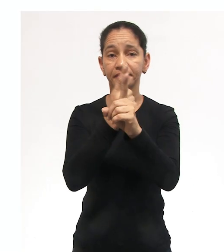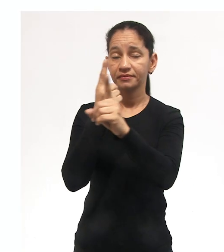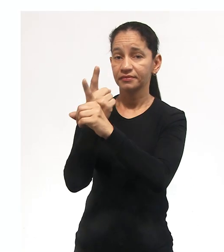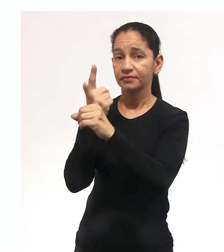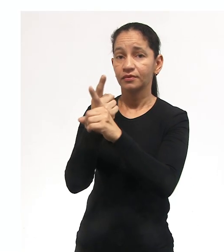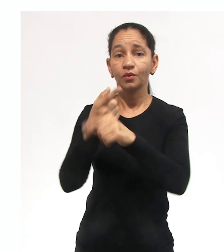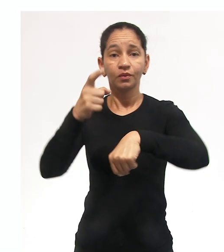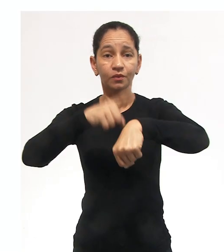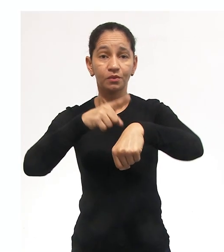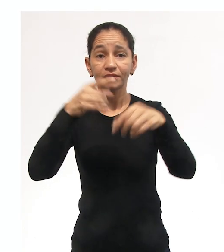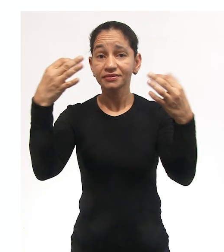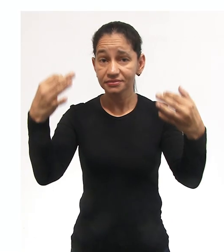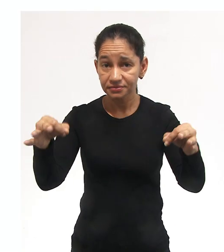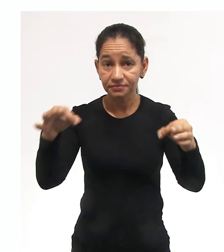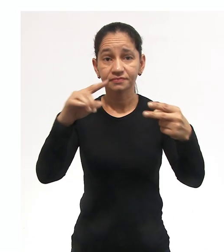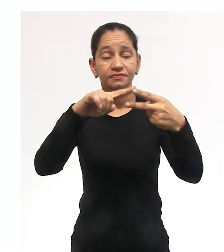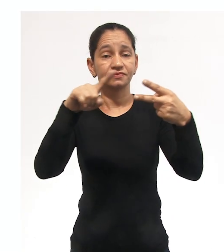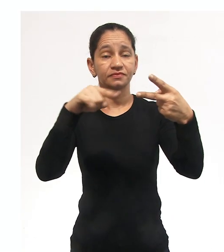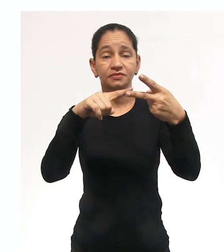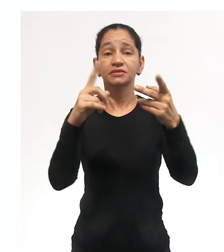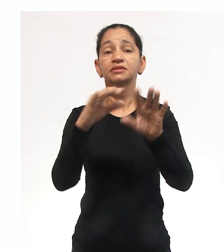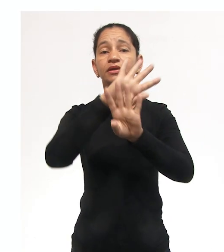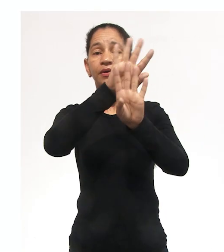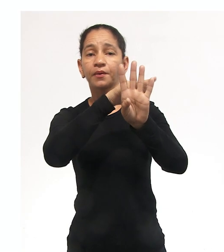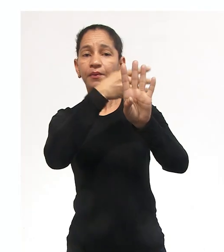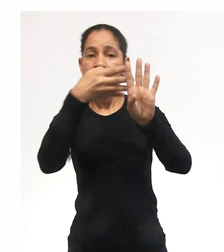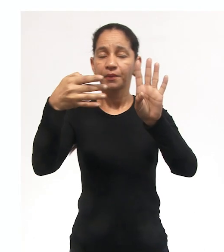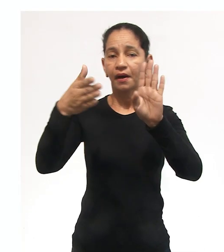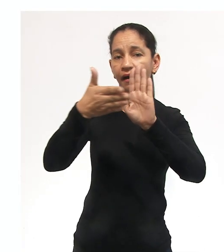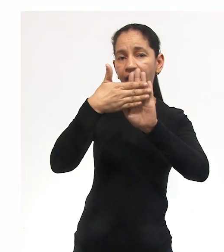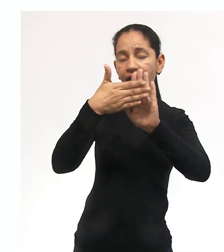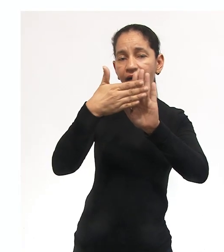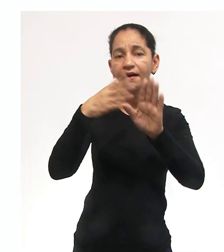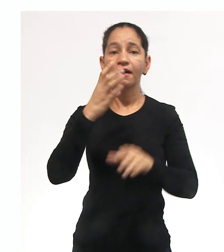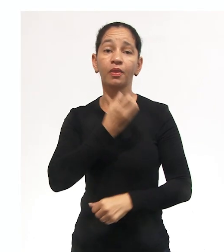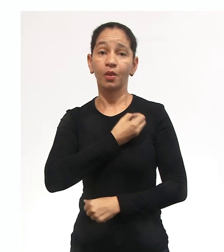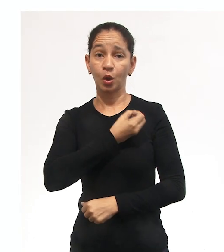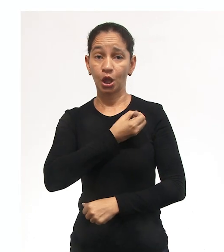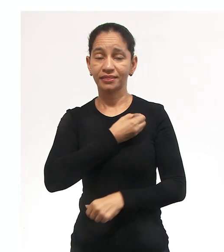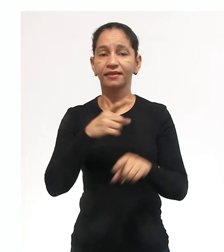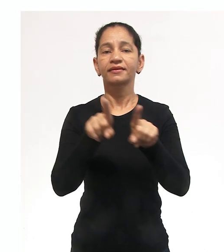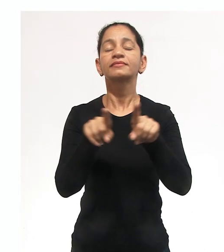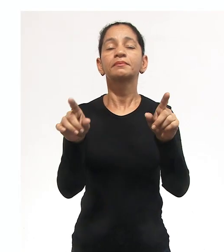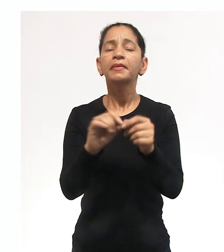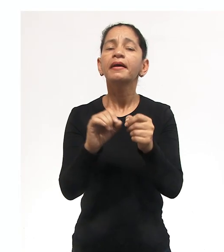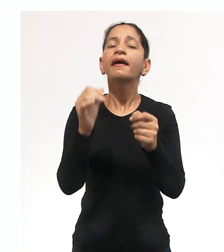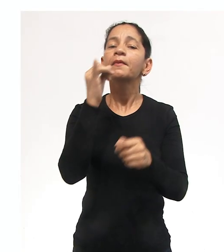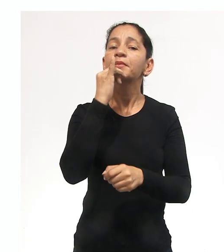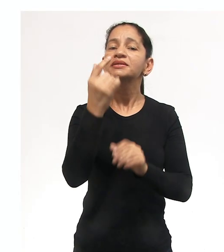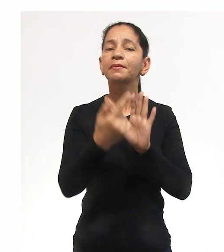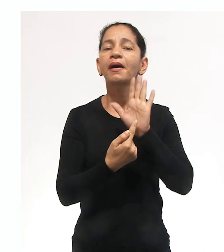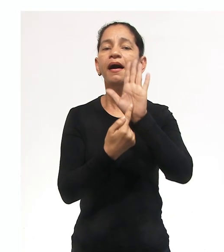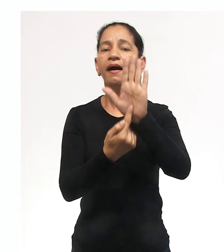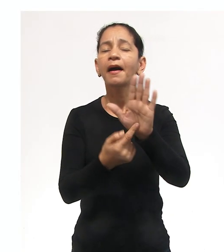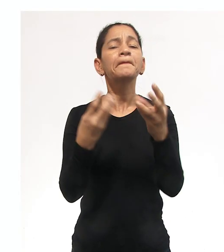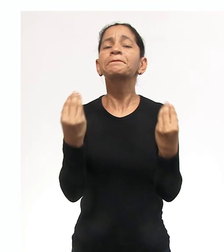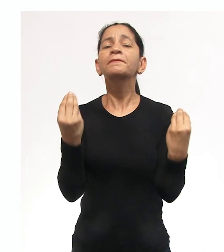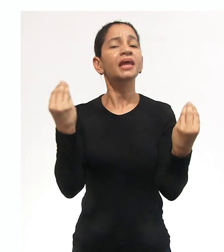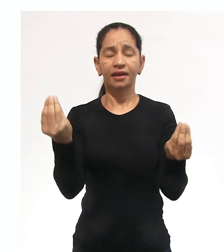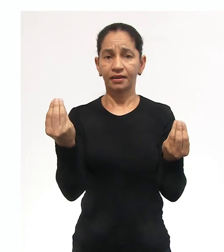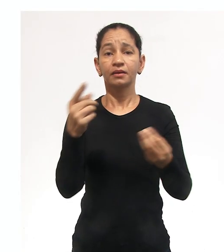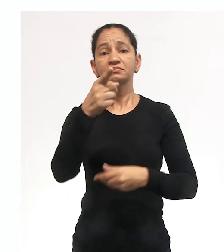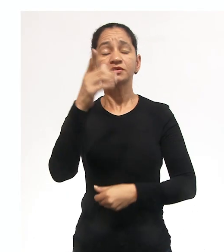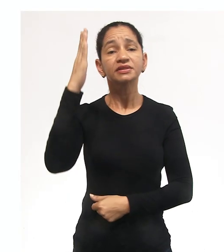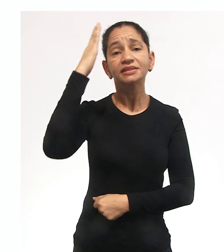encontros síncronos, o cronograma das avaliações e as referências. A apresentação da ementa é para vocês